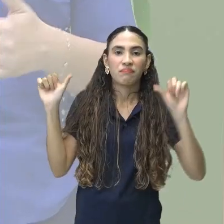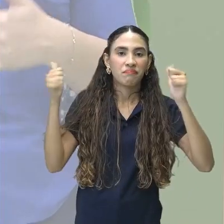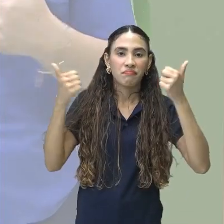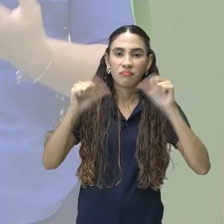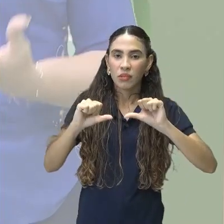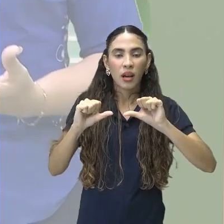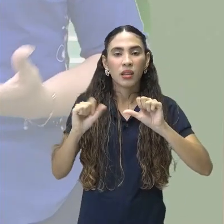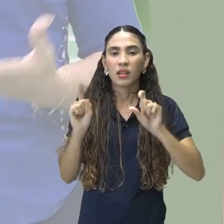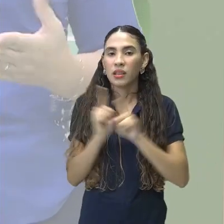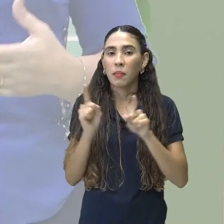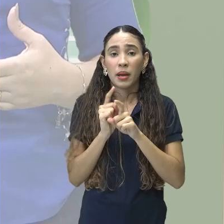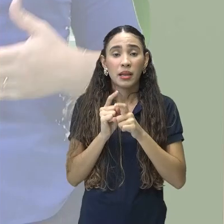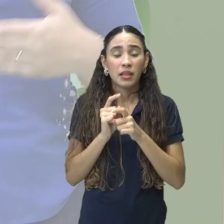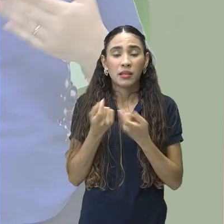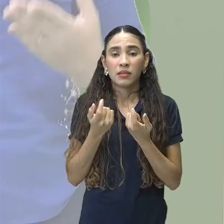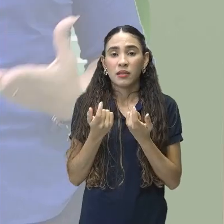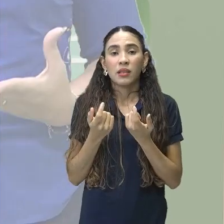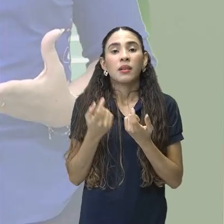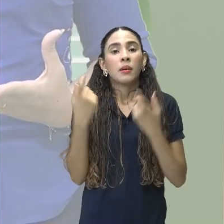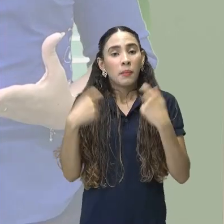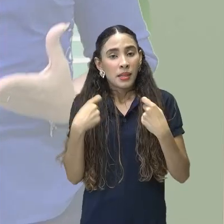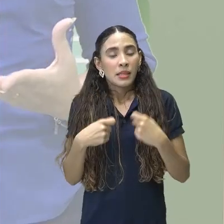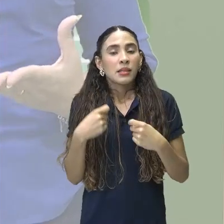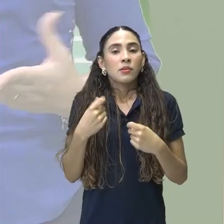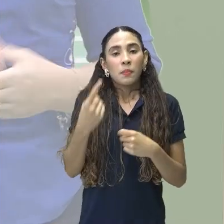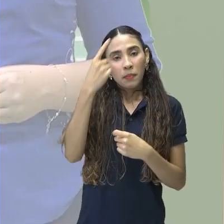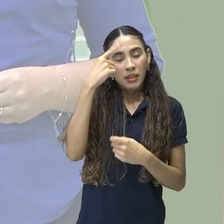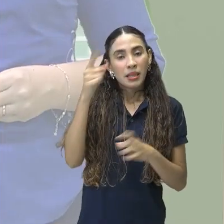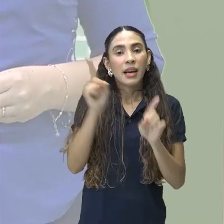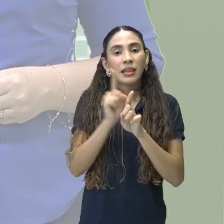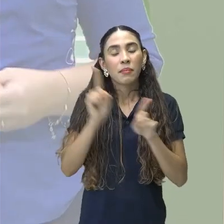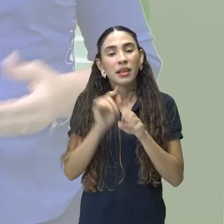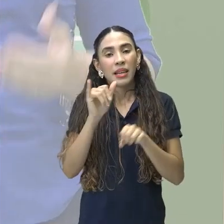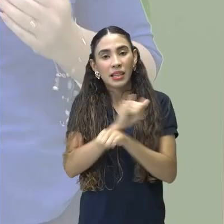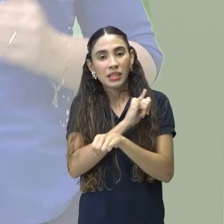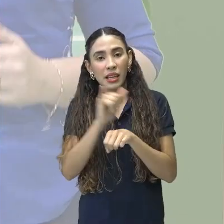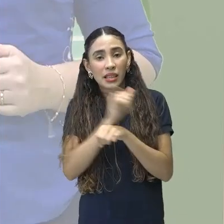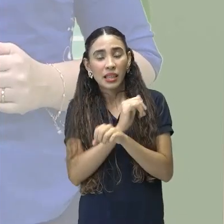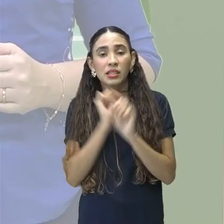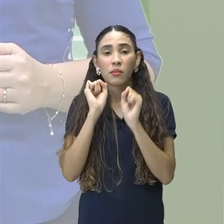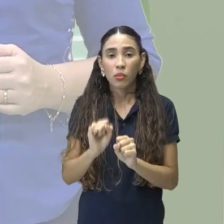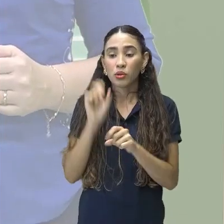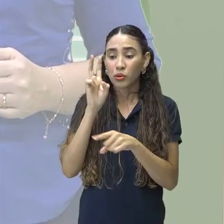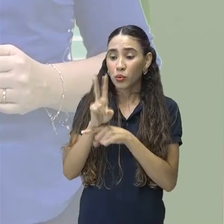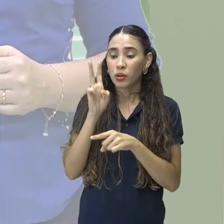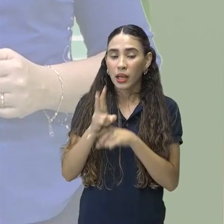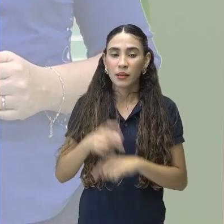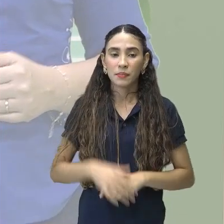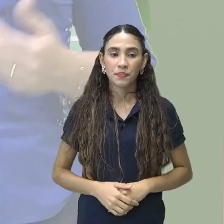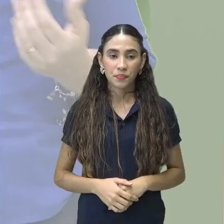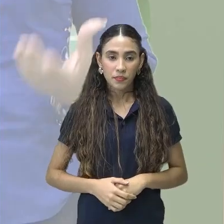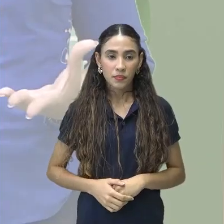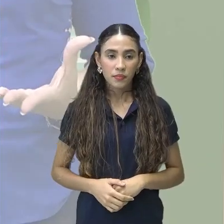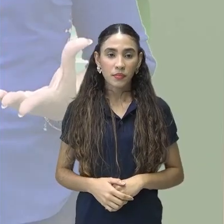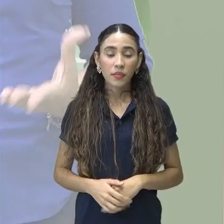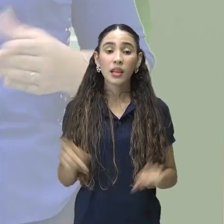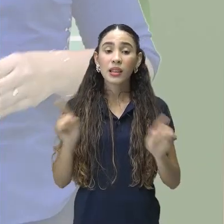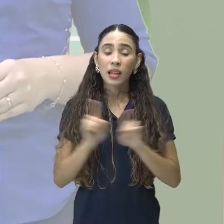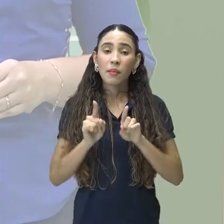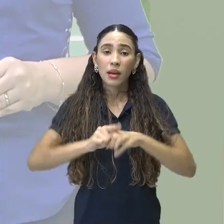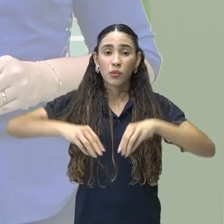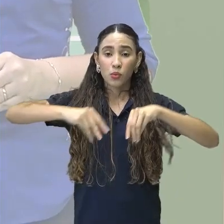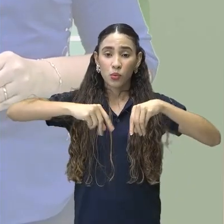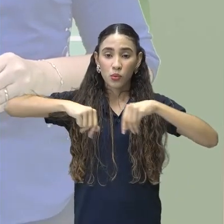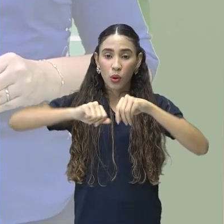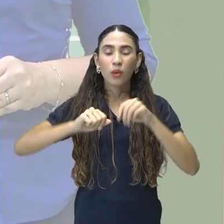está apta para o banho. Então, é preciso pensar também em medidas que possam prevenir essas situações. Tá? E também o solo, né? A